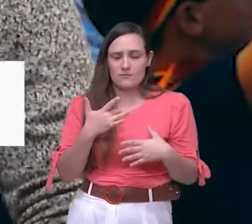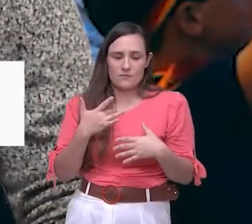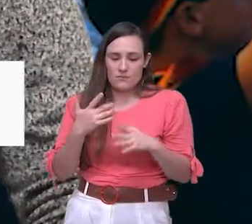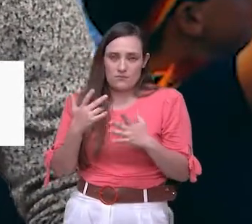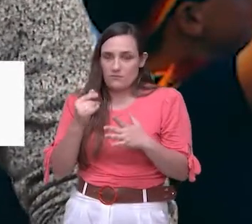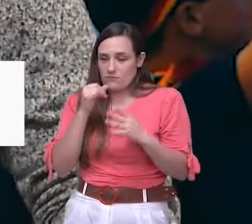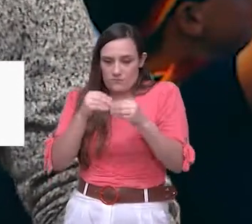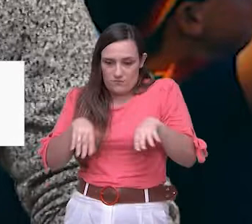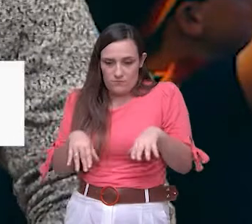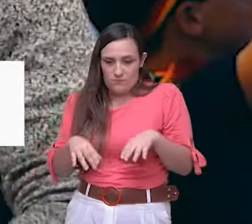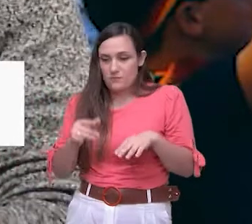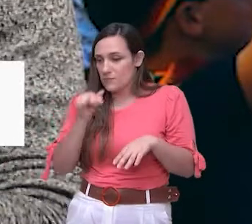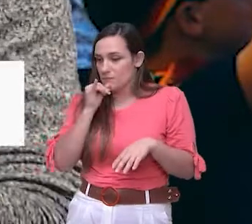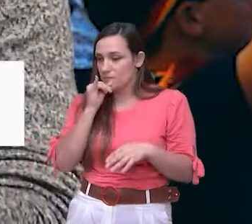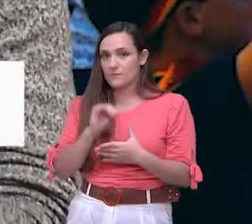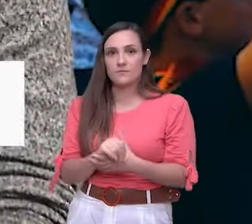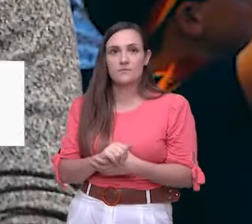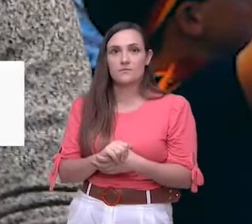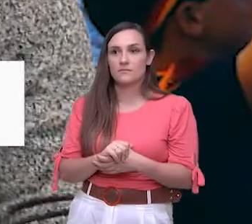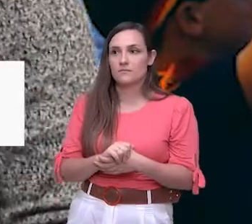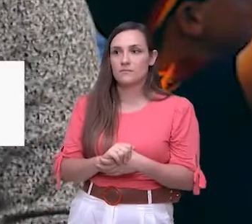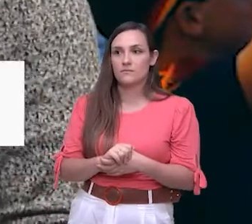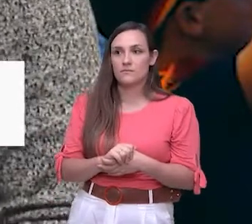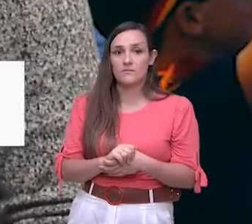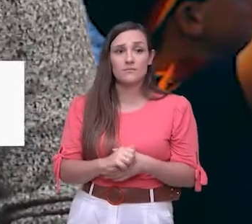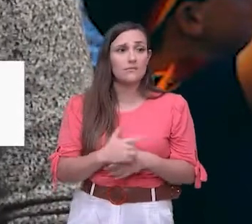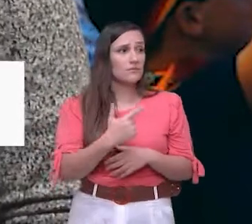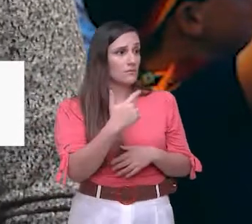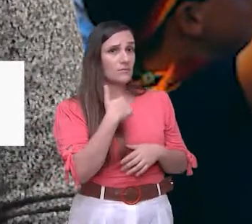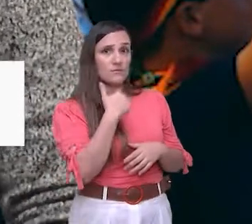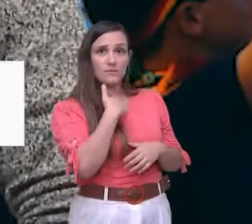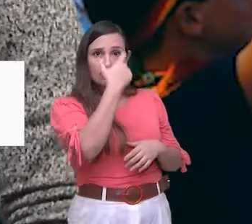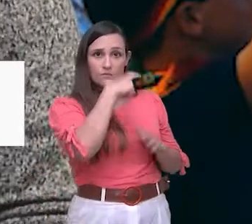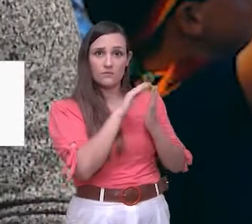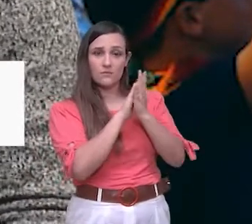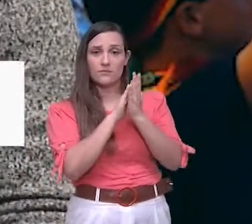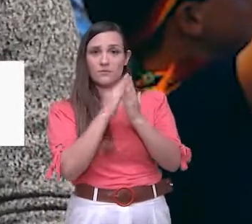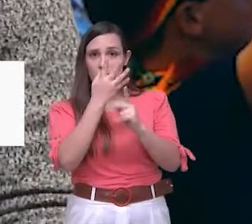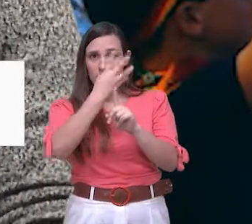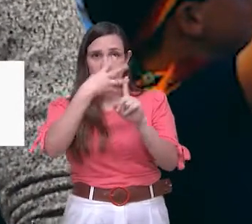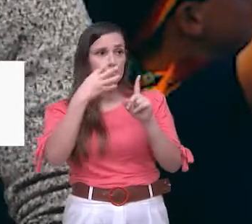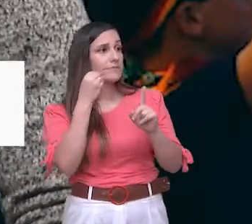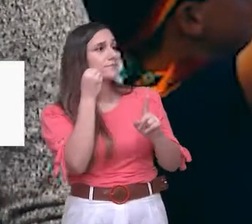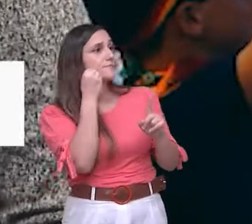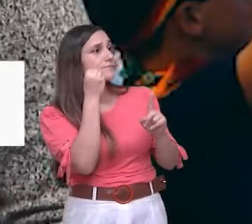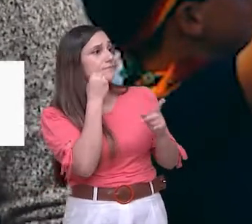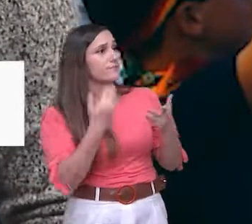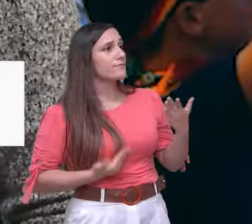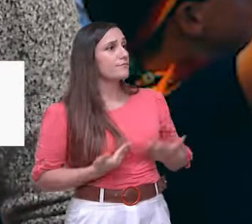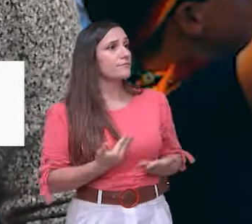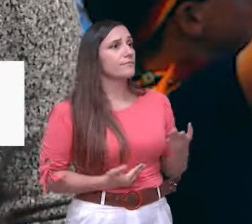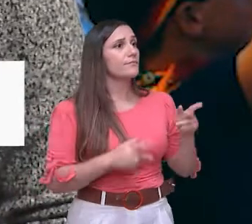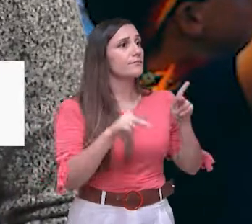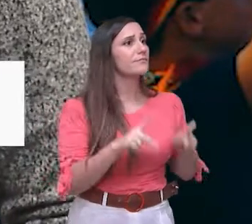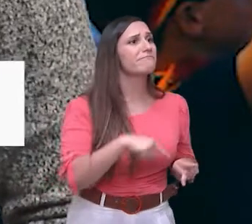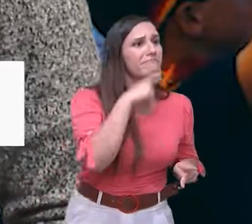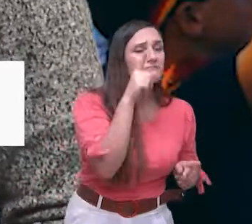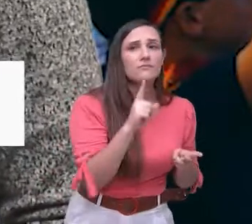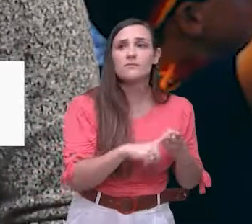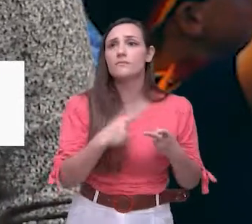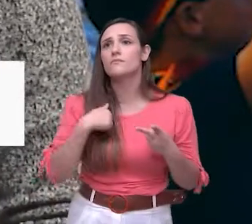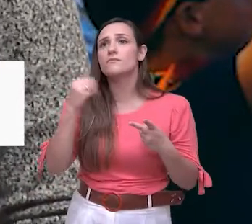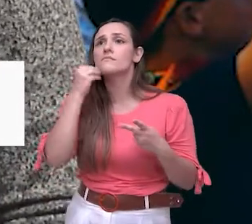uma situação de uma tentativa de acessar Algum serviço público e não conseguir ou até um serviço privado